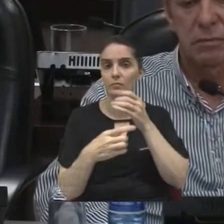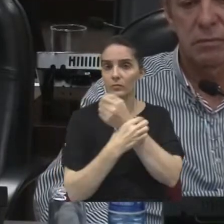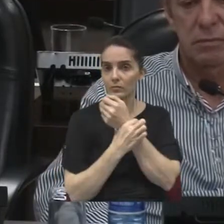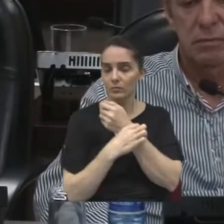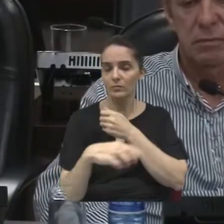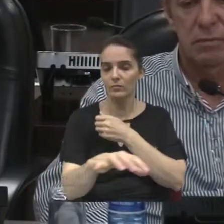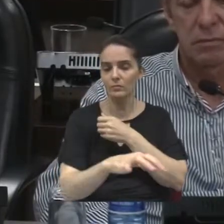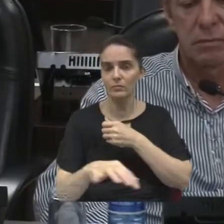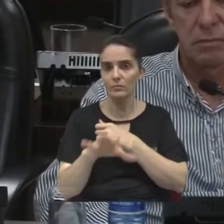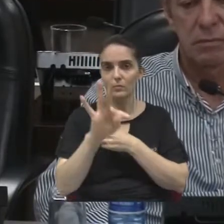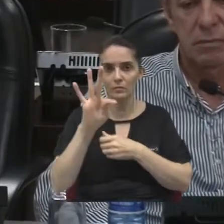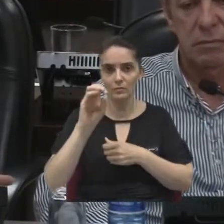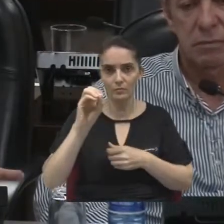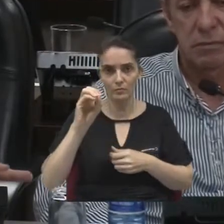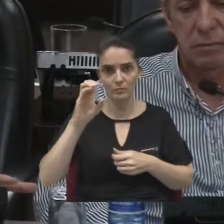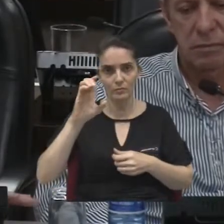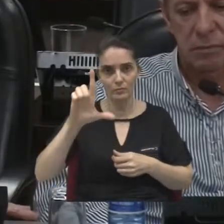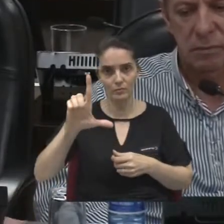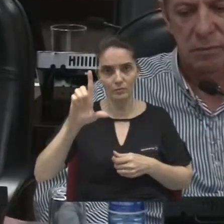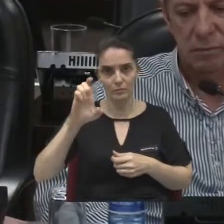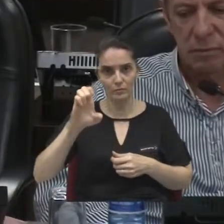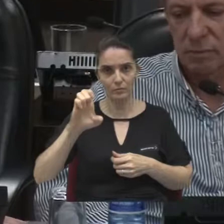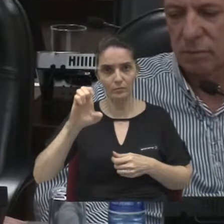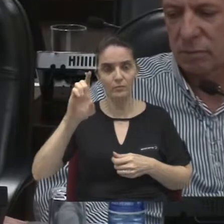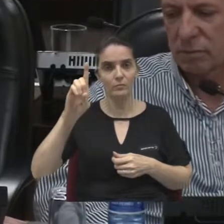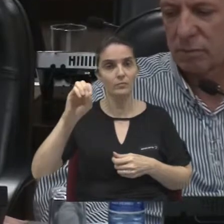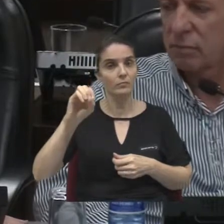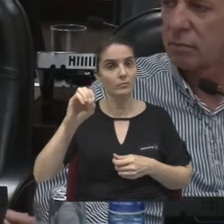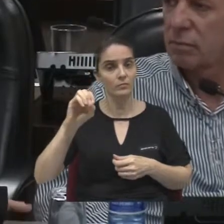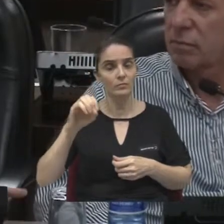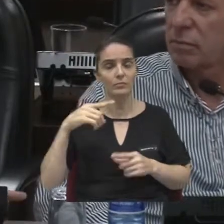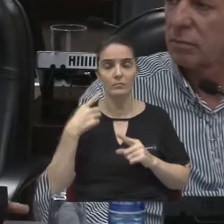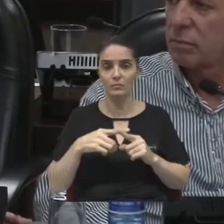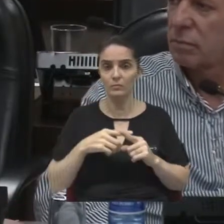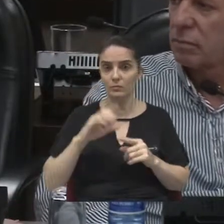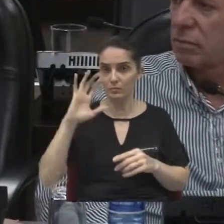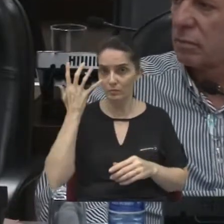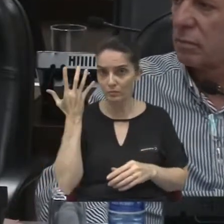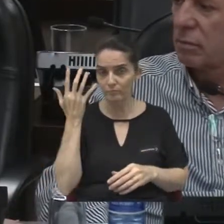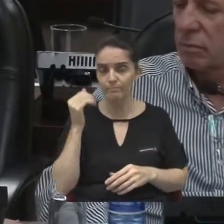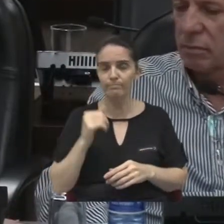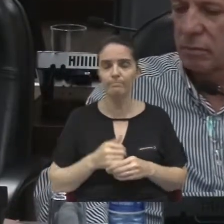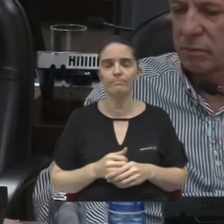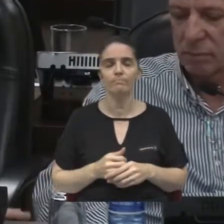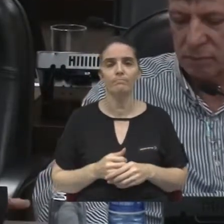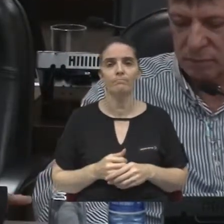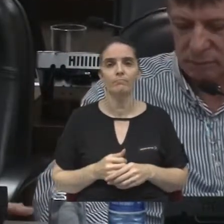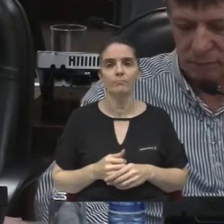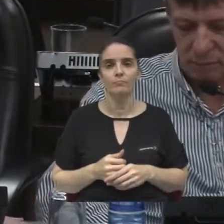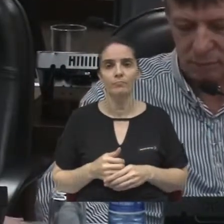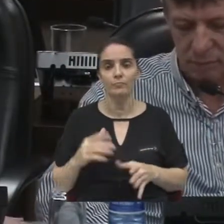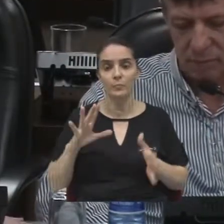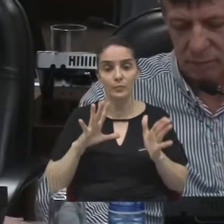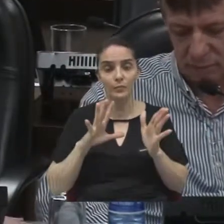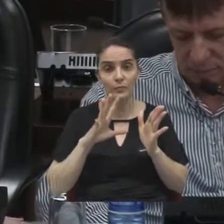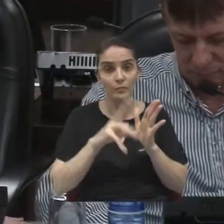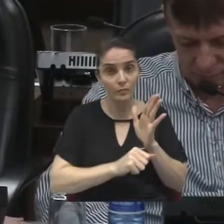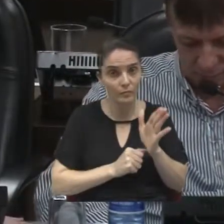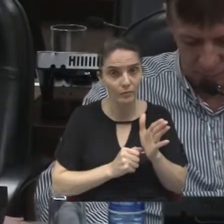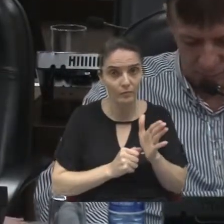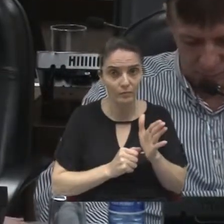Toledo Barros. Nós tivemos recentemente o assalto na Caixa